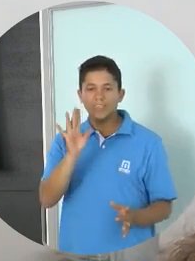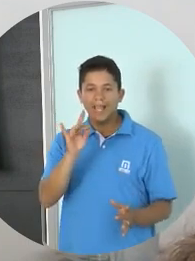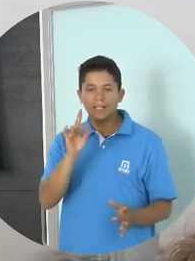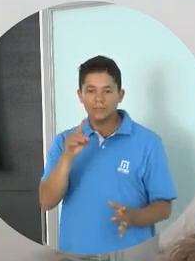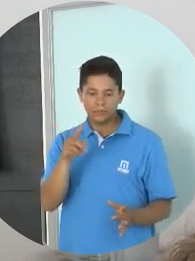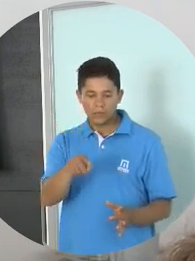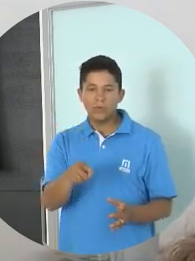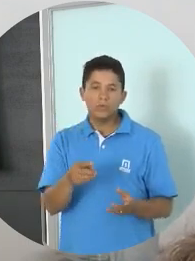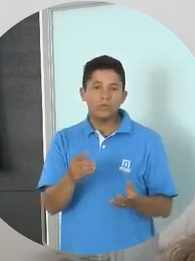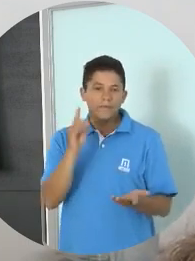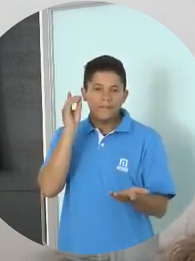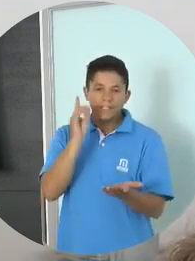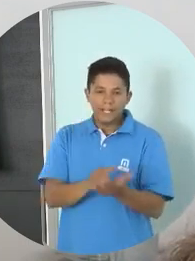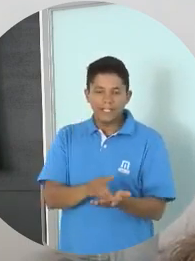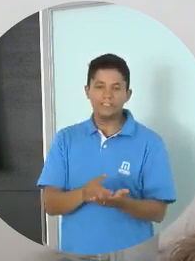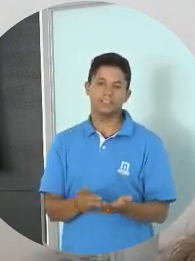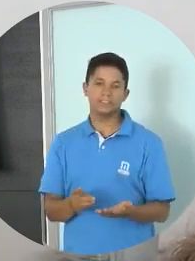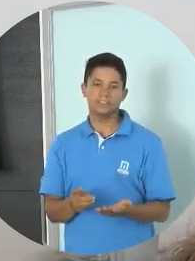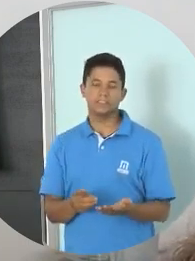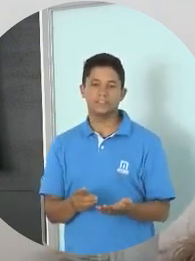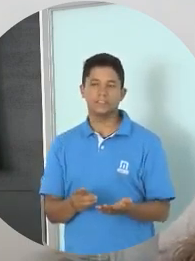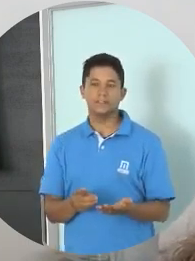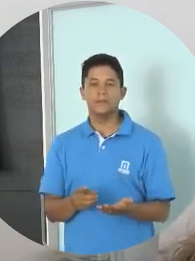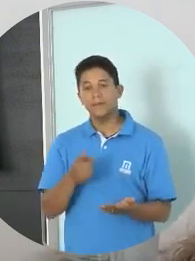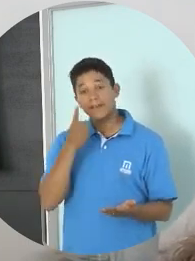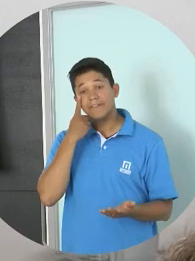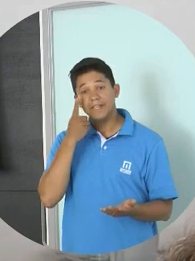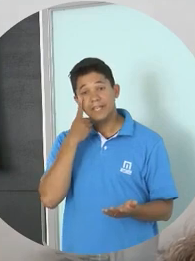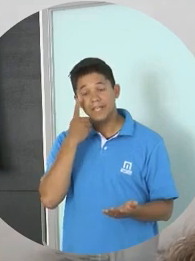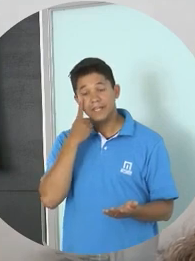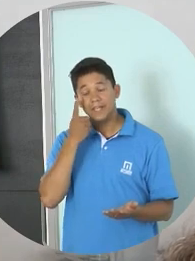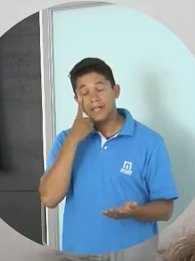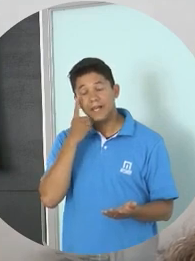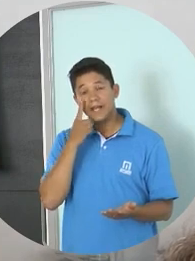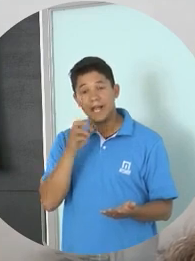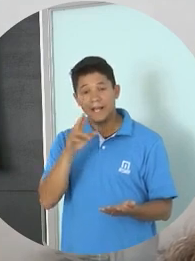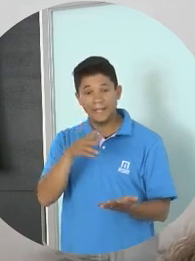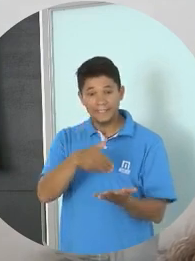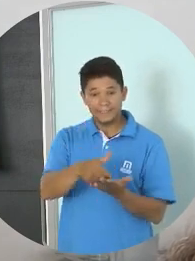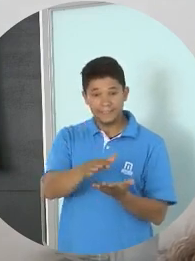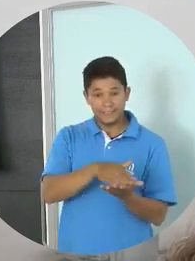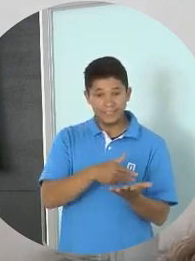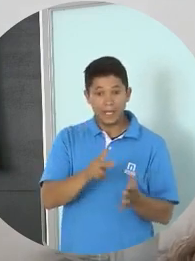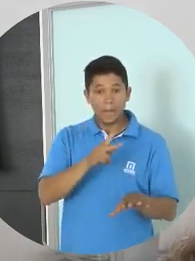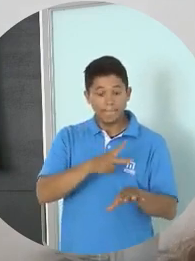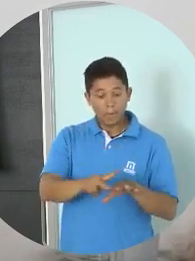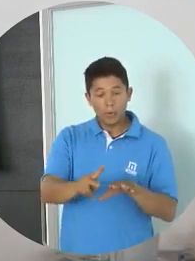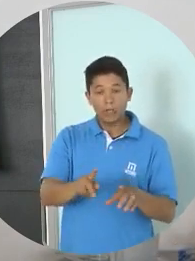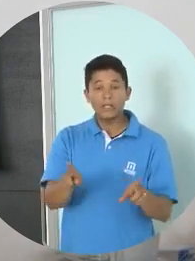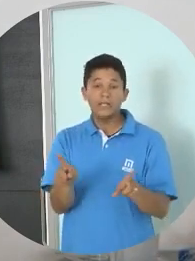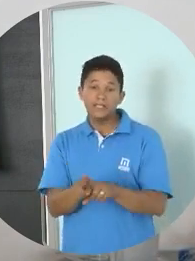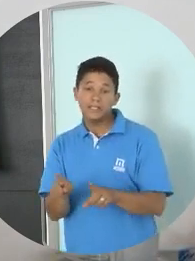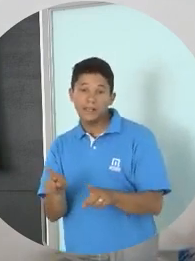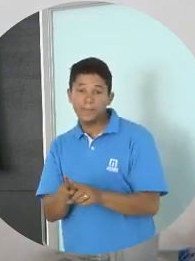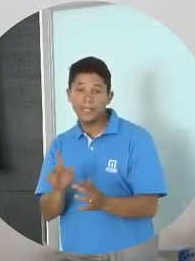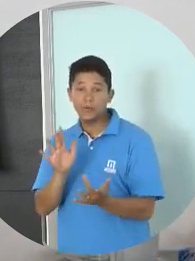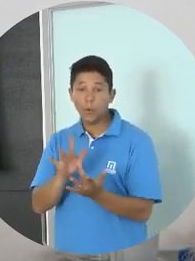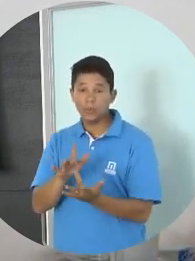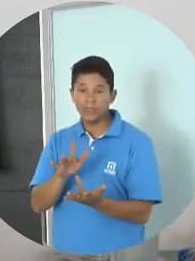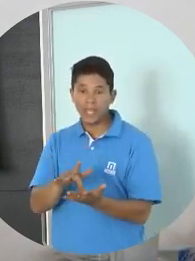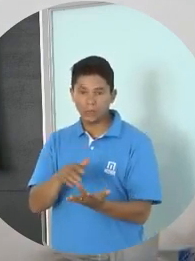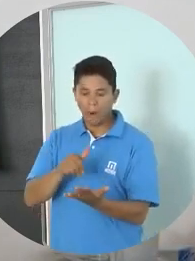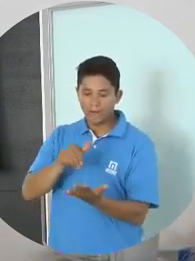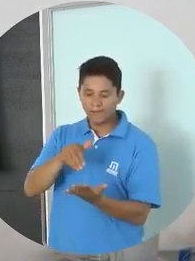para verificar não só a resina propriamente dita pura, mas ela em contato com o ambiente granular.